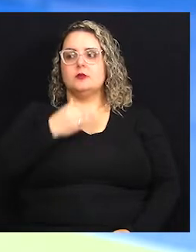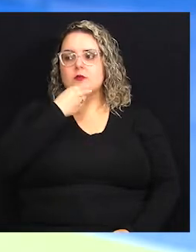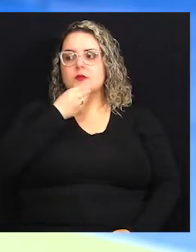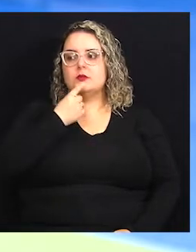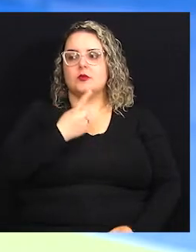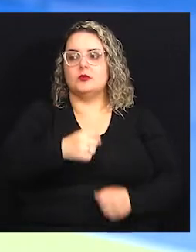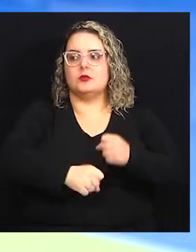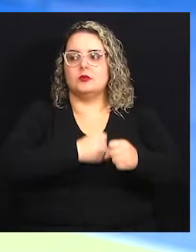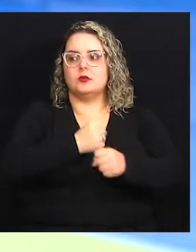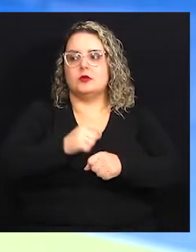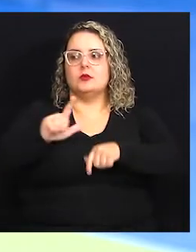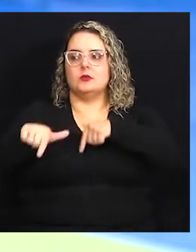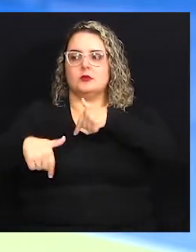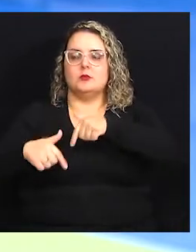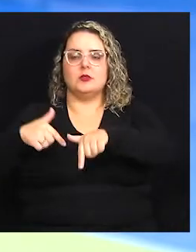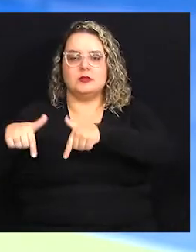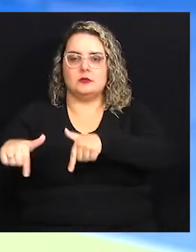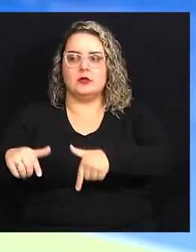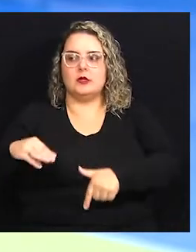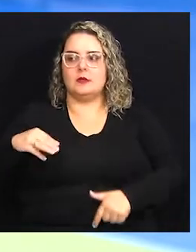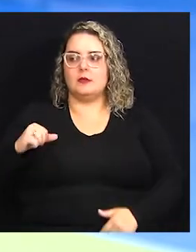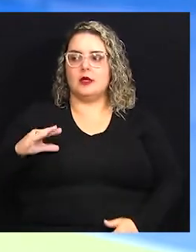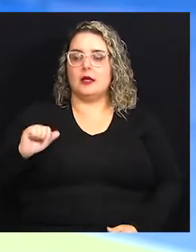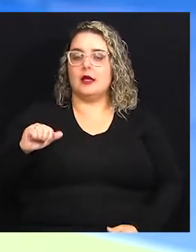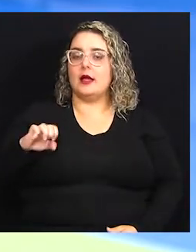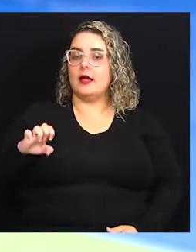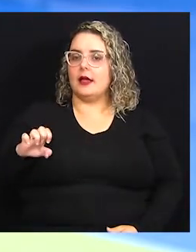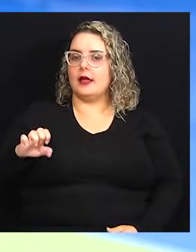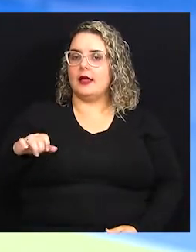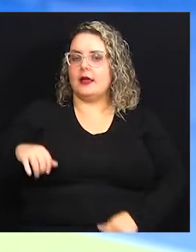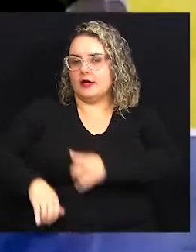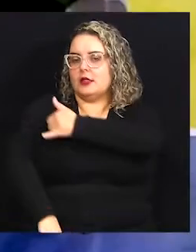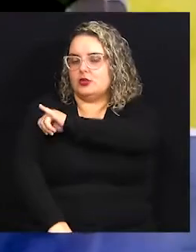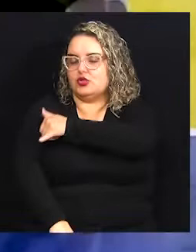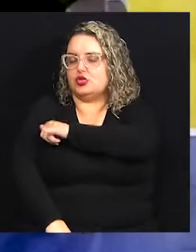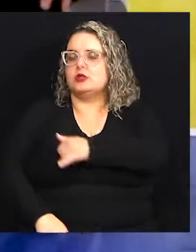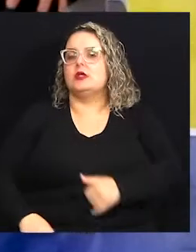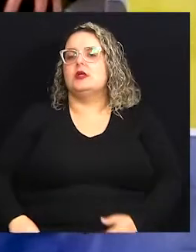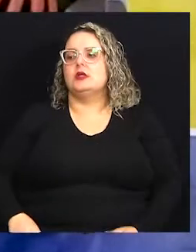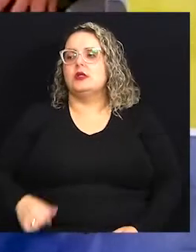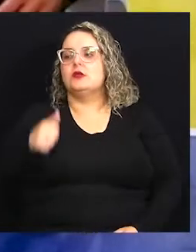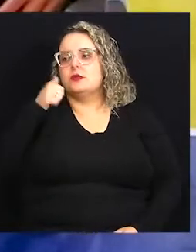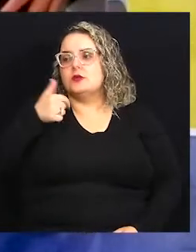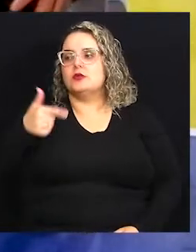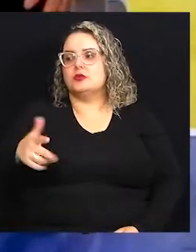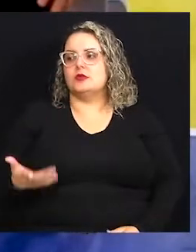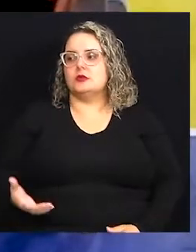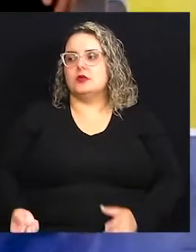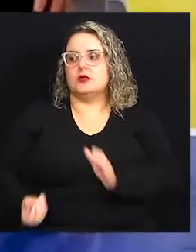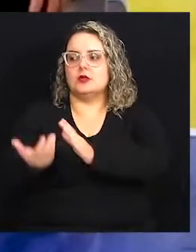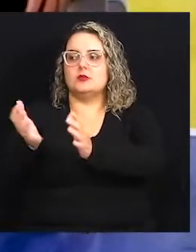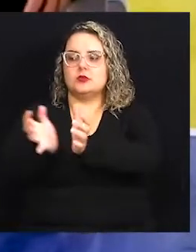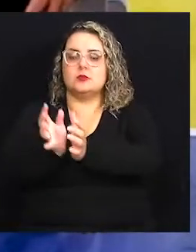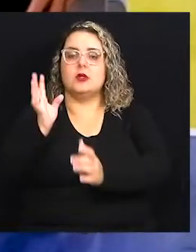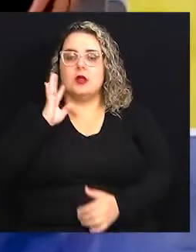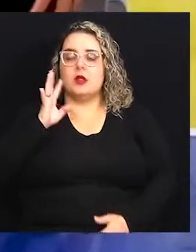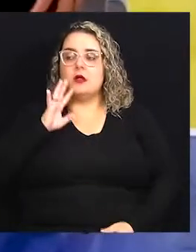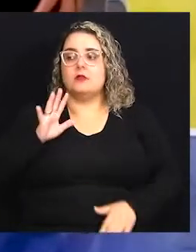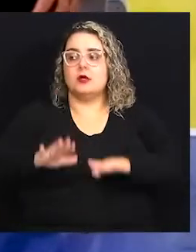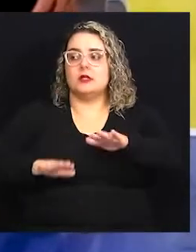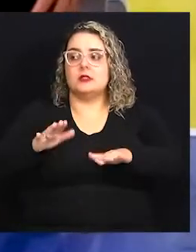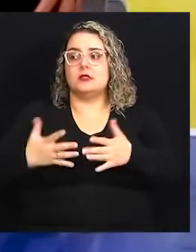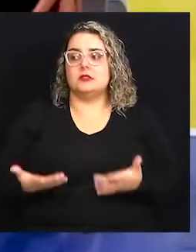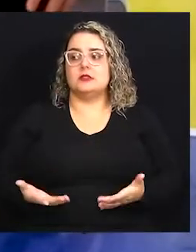aí já fui trabalhar em Macaé com o feminino de novo. Né? A gente montou um time lá legal, só que às vezes